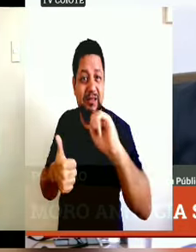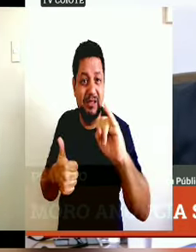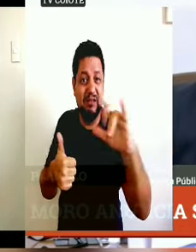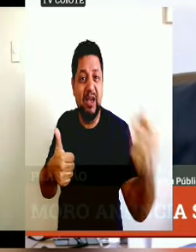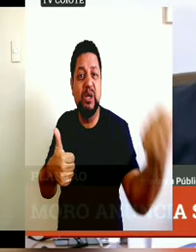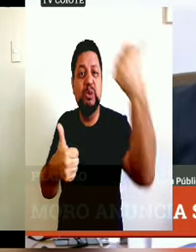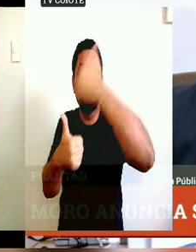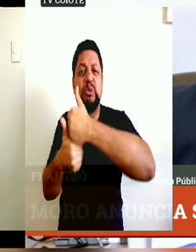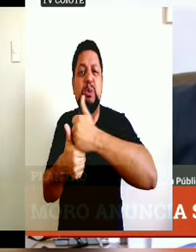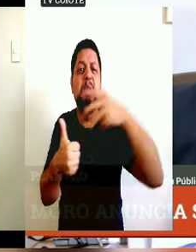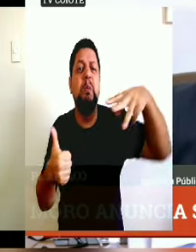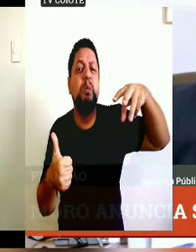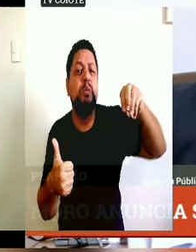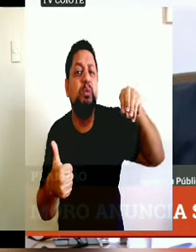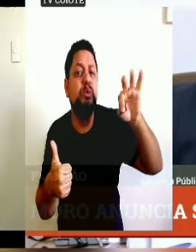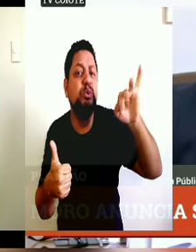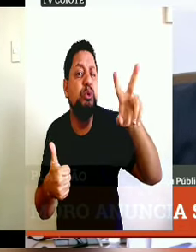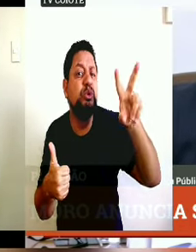causas,